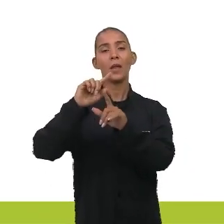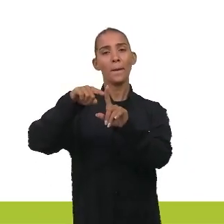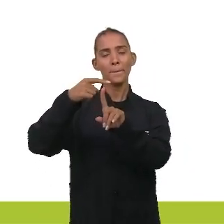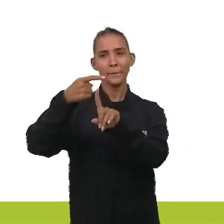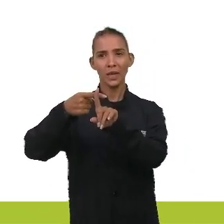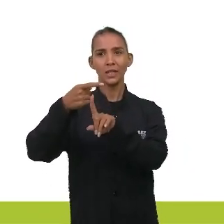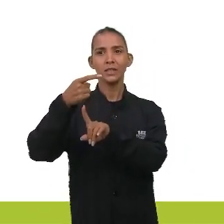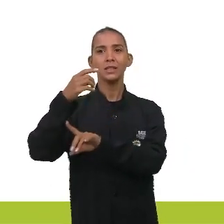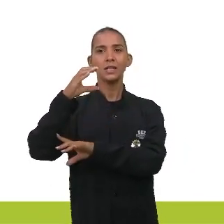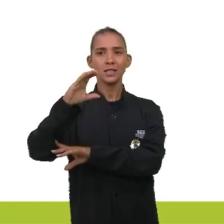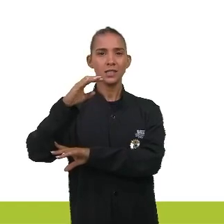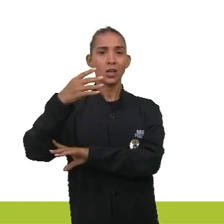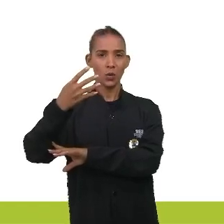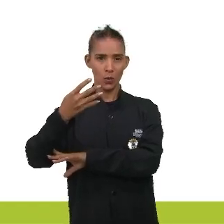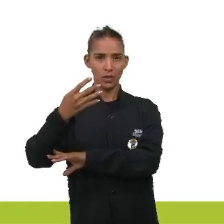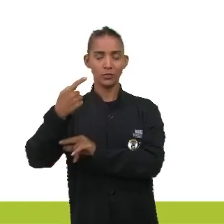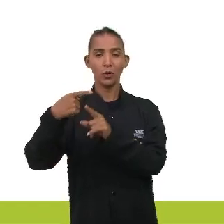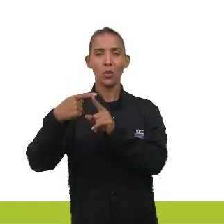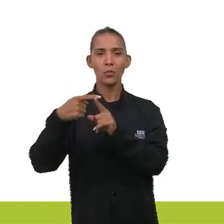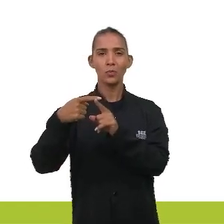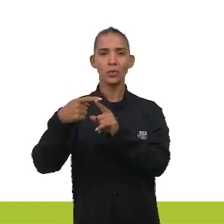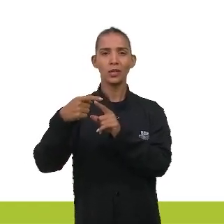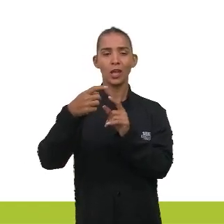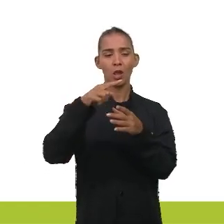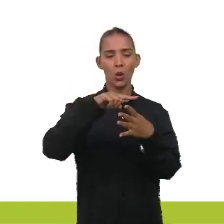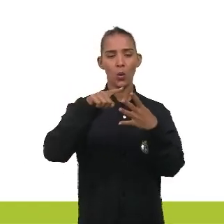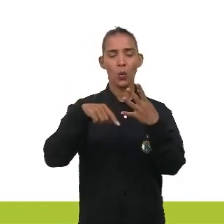Quatro cores. Aqui.